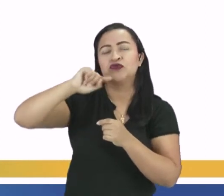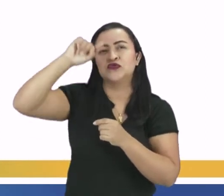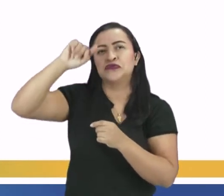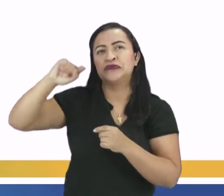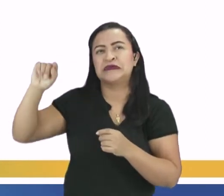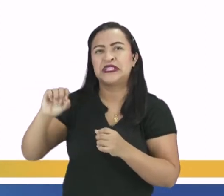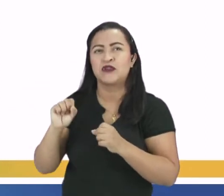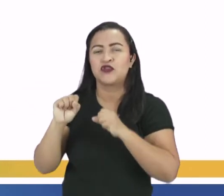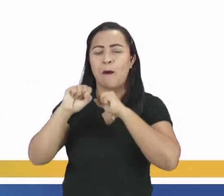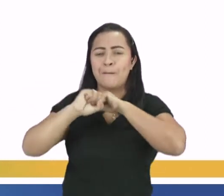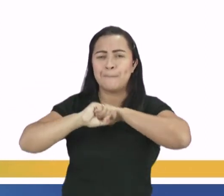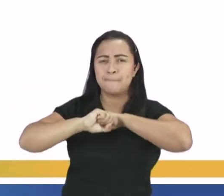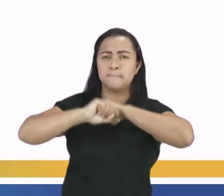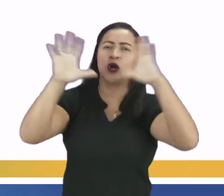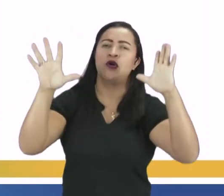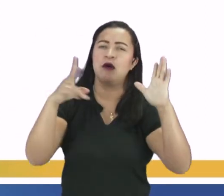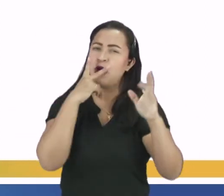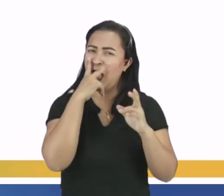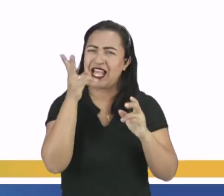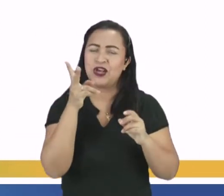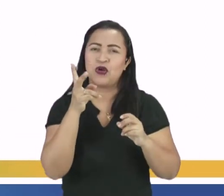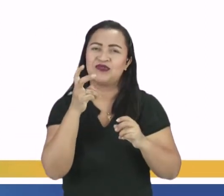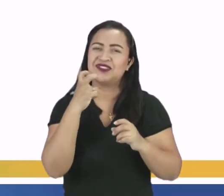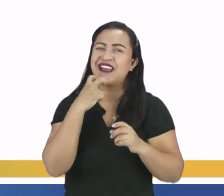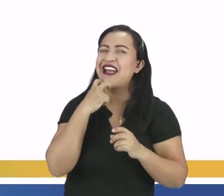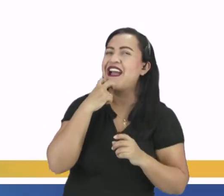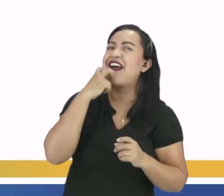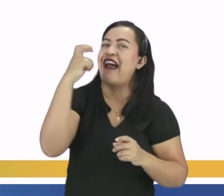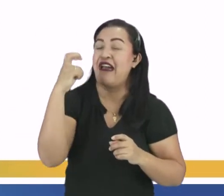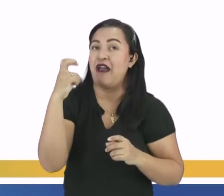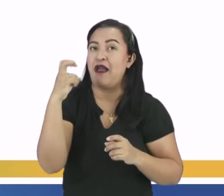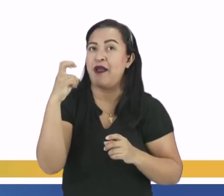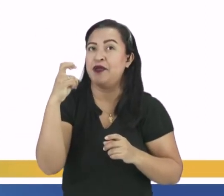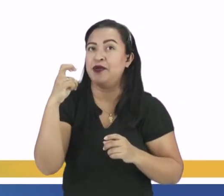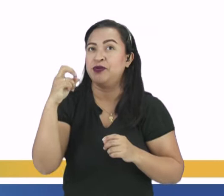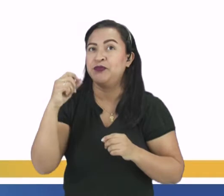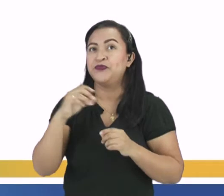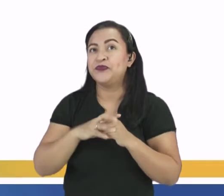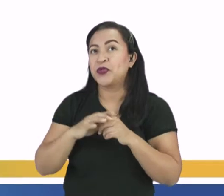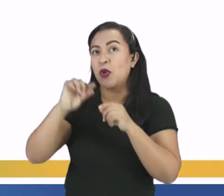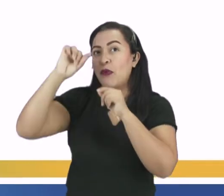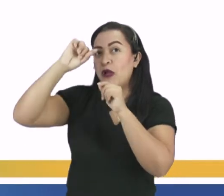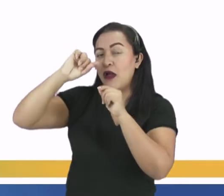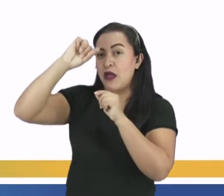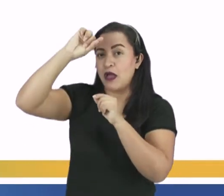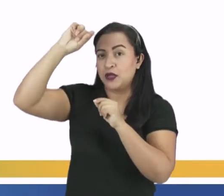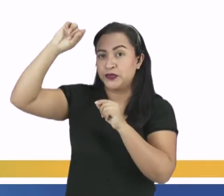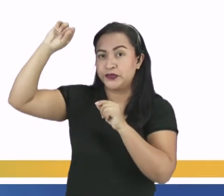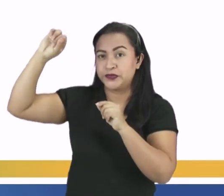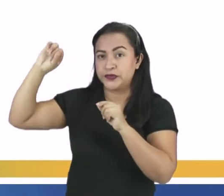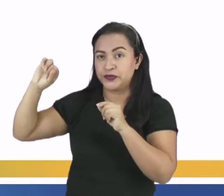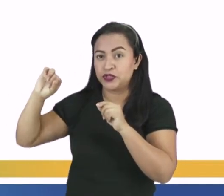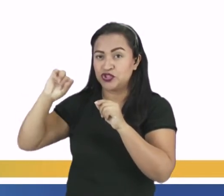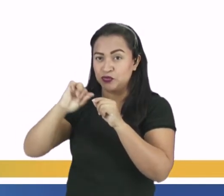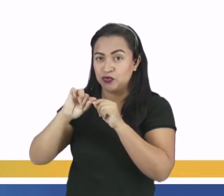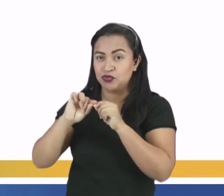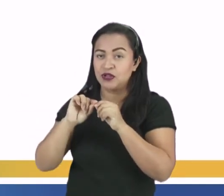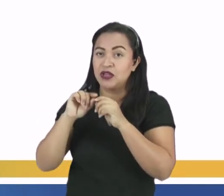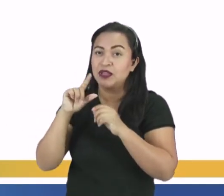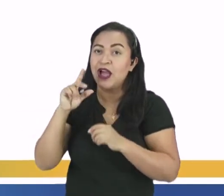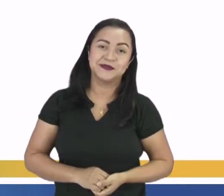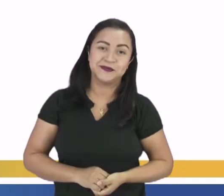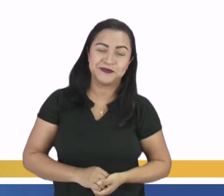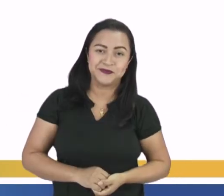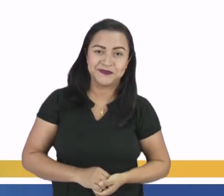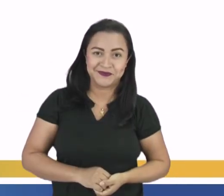fosse uma explosão, vai indicar o quê? Uma voz alta. Balão cochicho, linha pontilhada, indica tom de voz